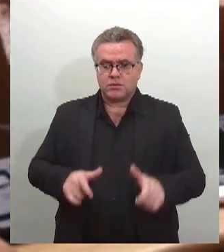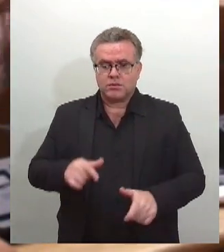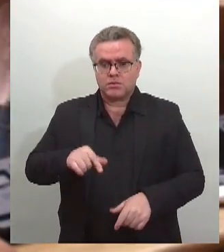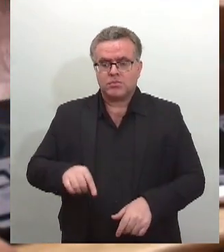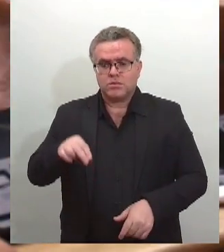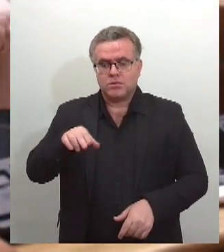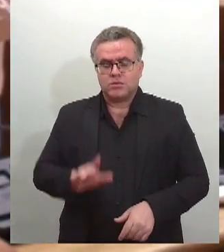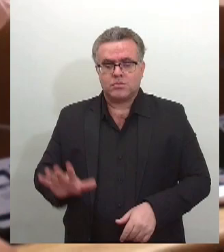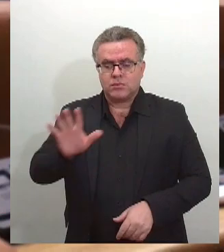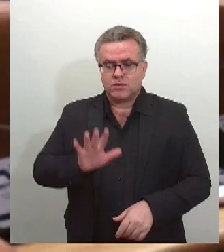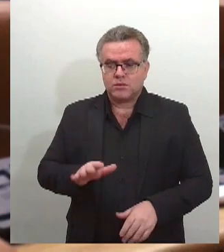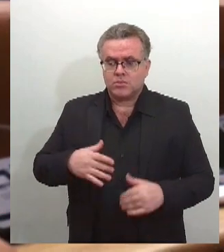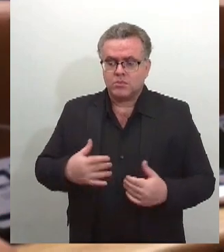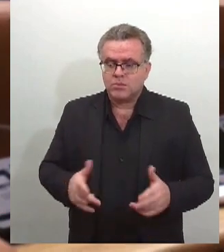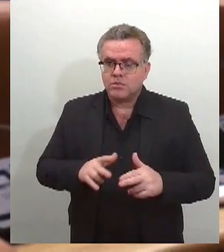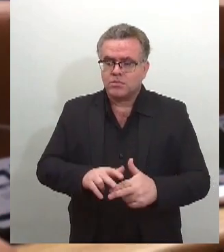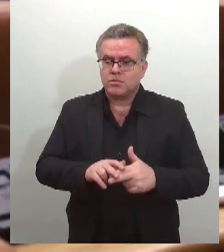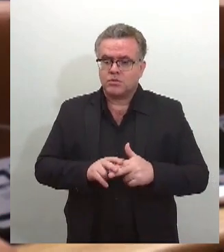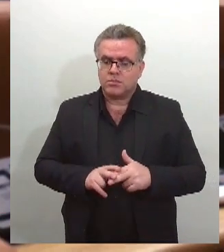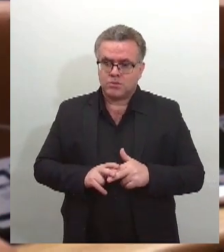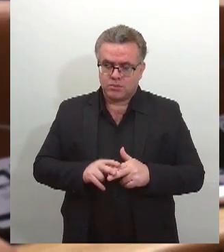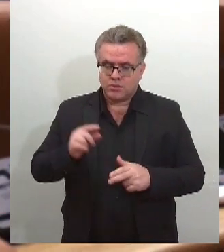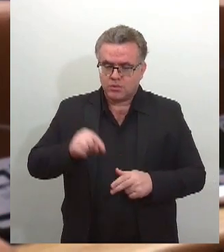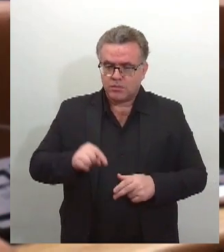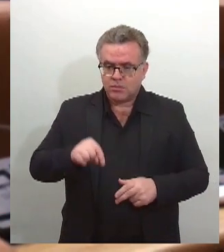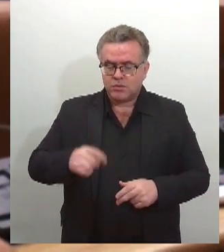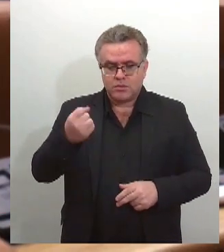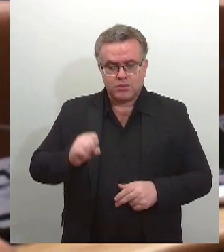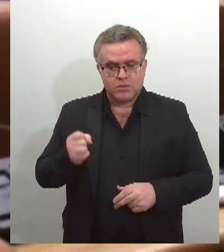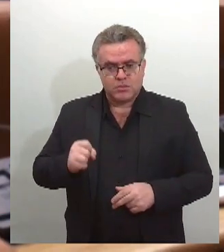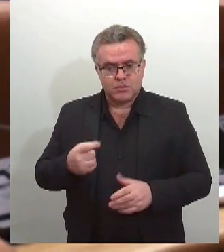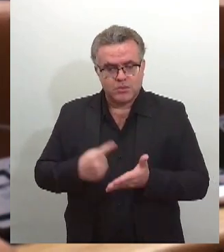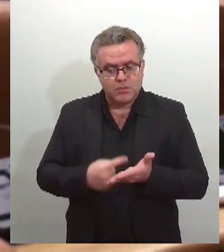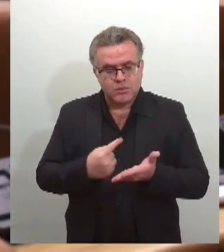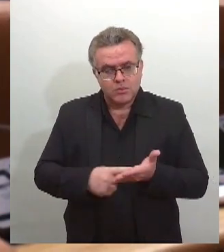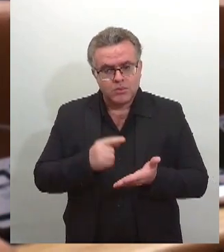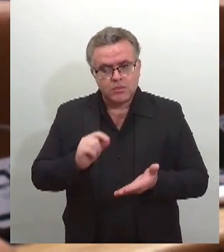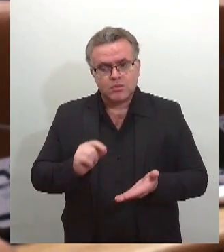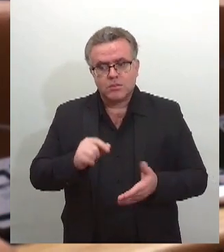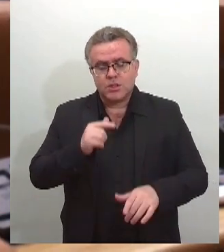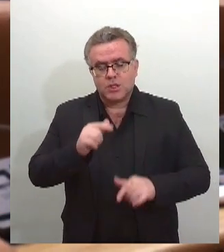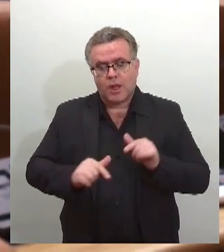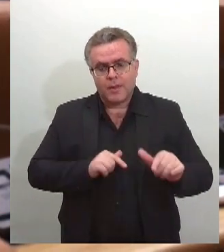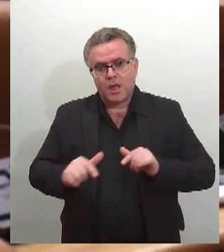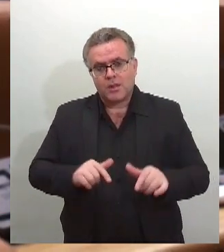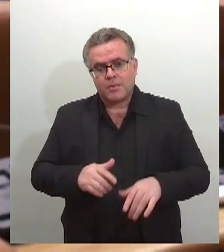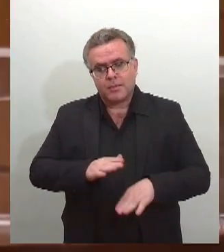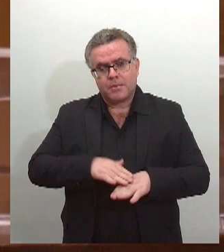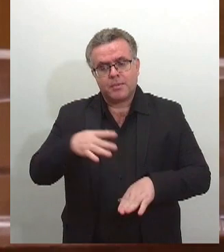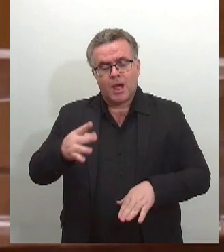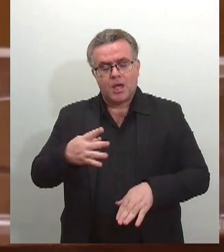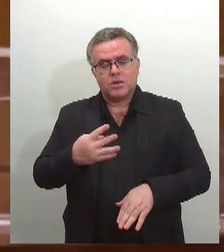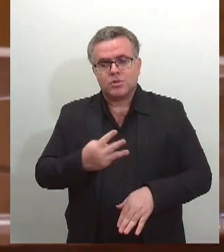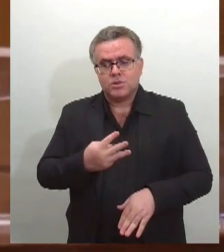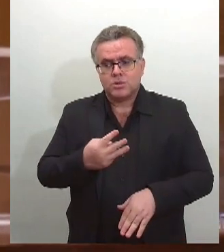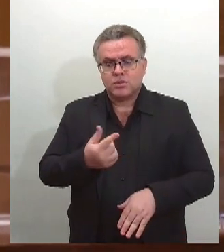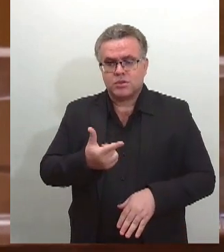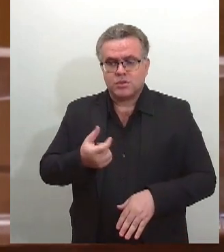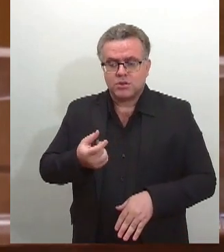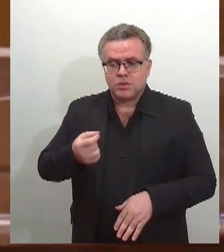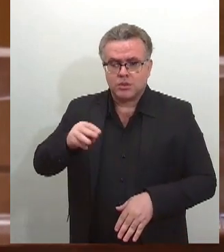com Marcos Felipe, Sergipe produz mais de 200 mil animais, o que, na visão do